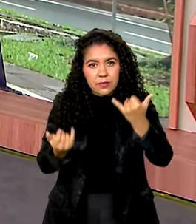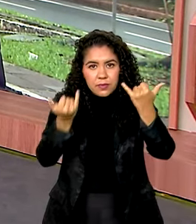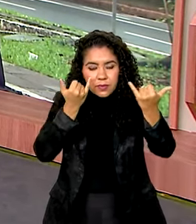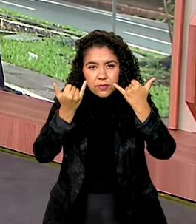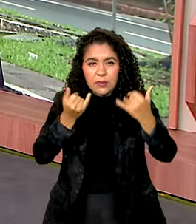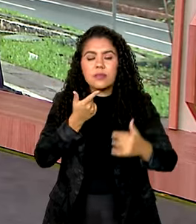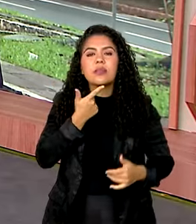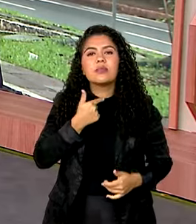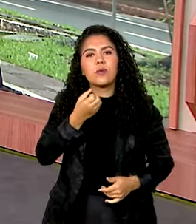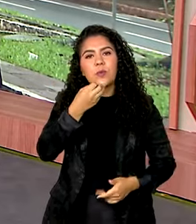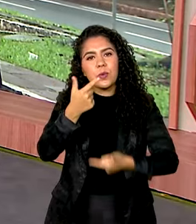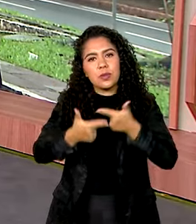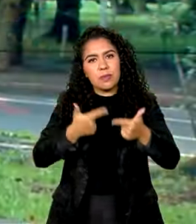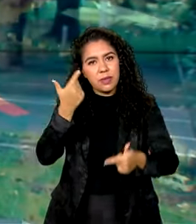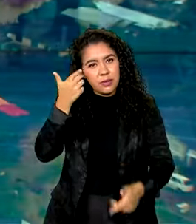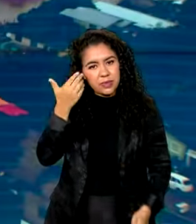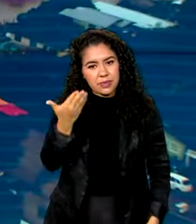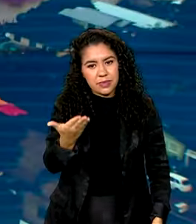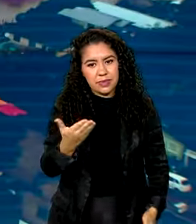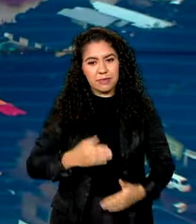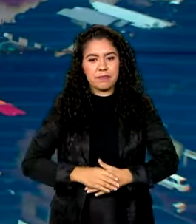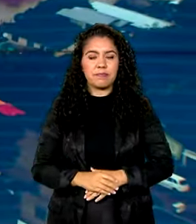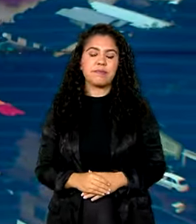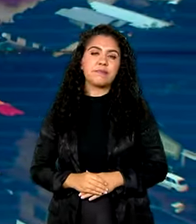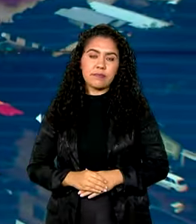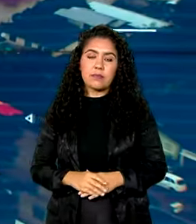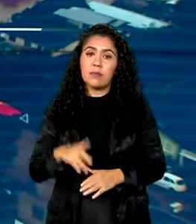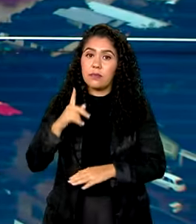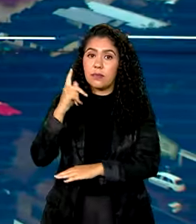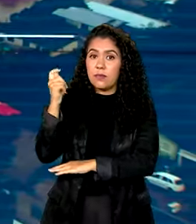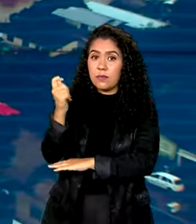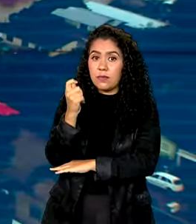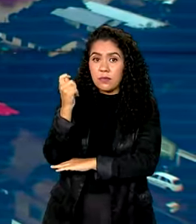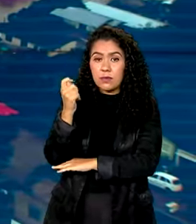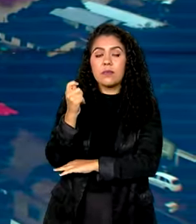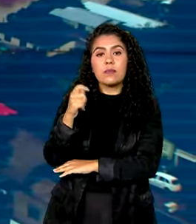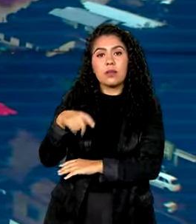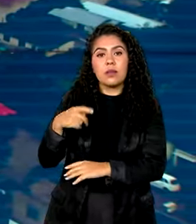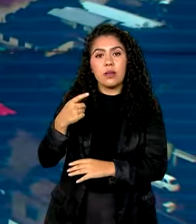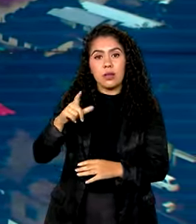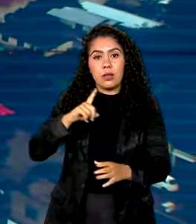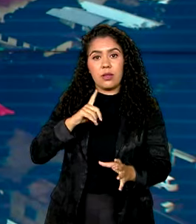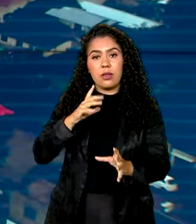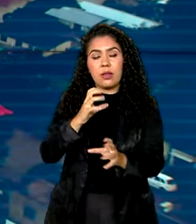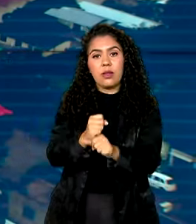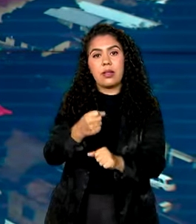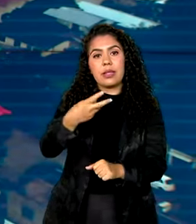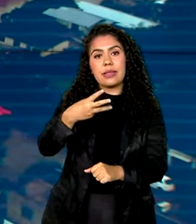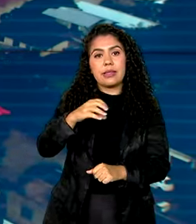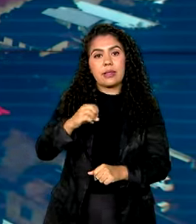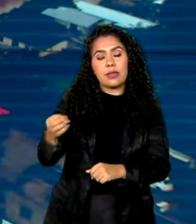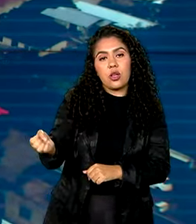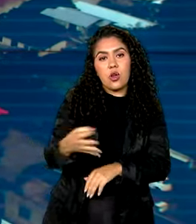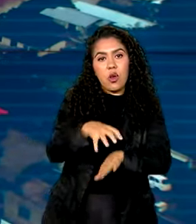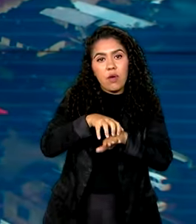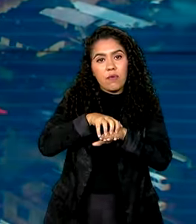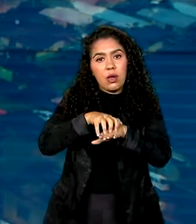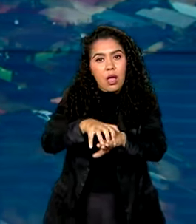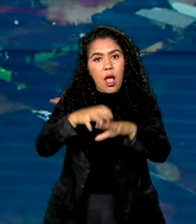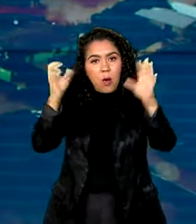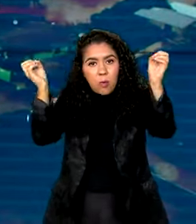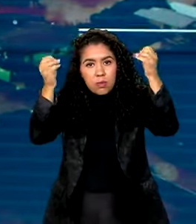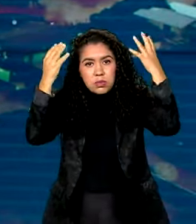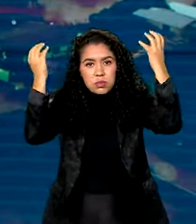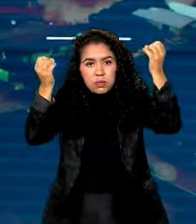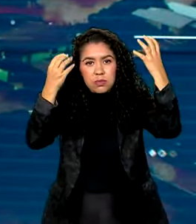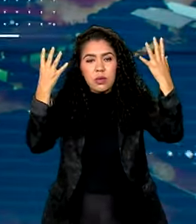aí em Porto Alegre. E o Rio Grande do Sul recebeu 30 novas ambulâncias. Elas vão ser usadas pelo Serviço de